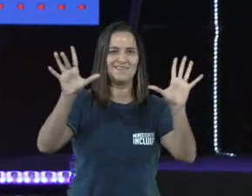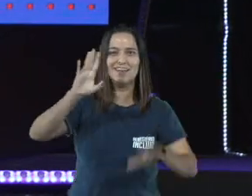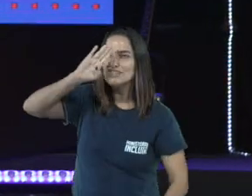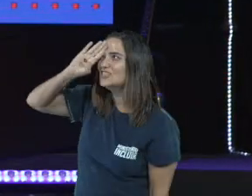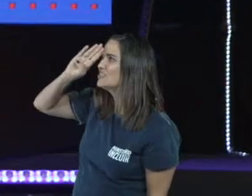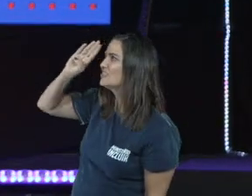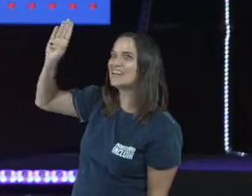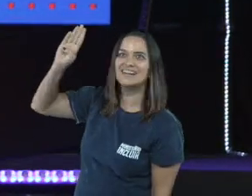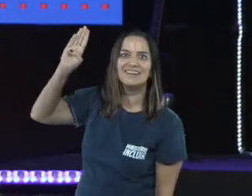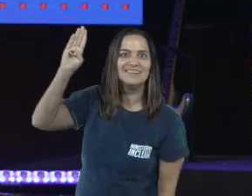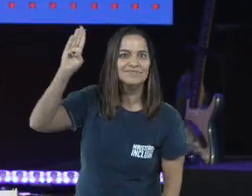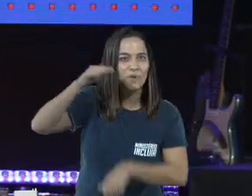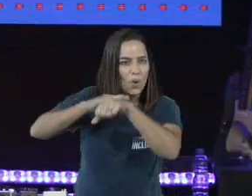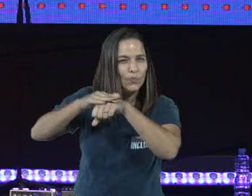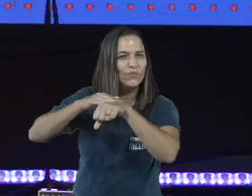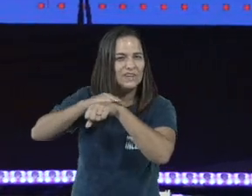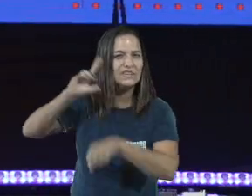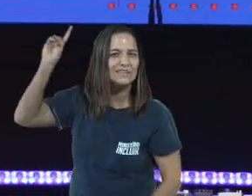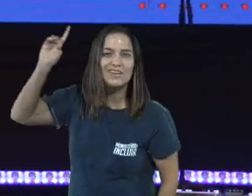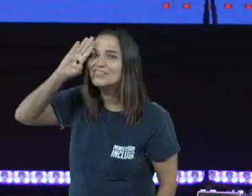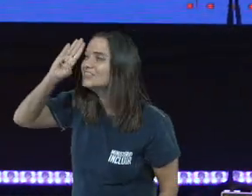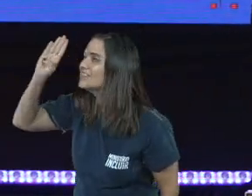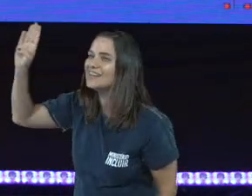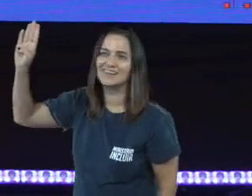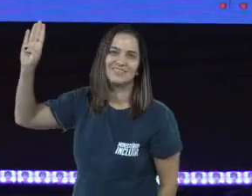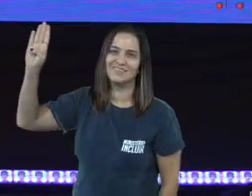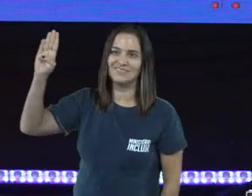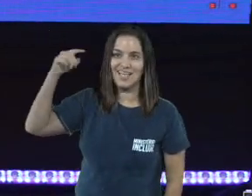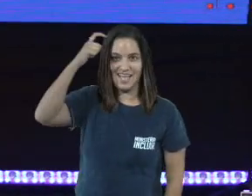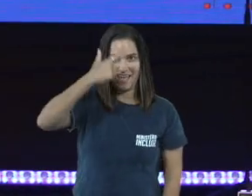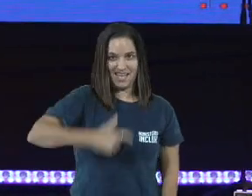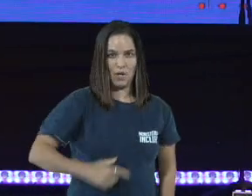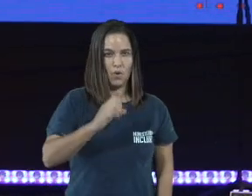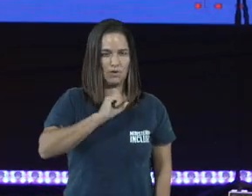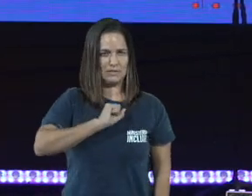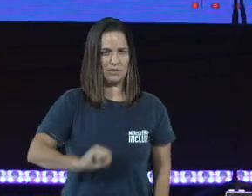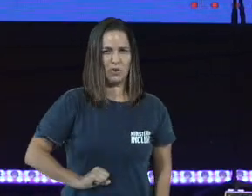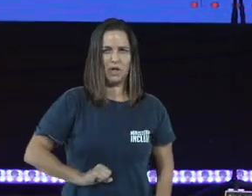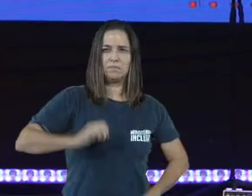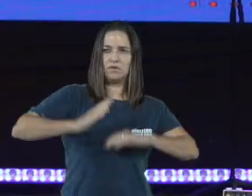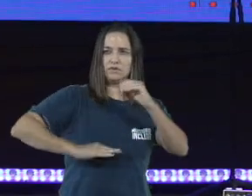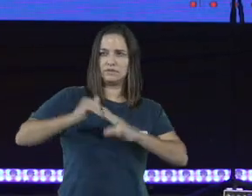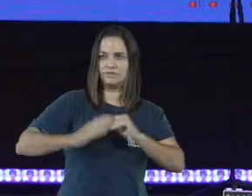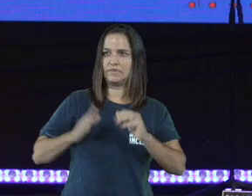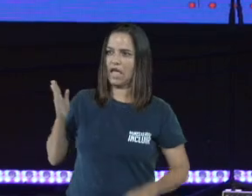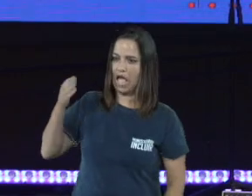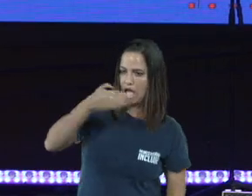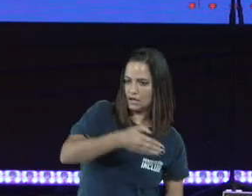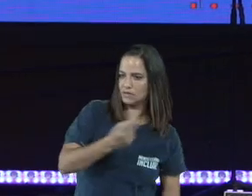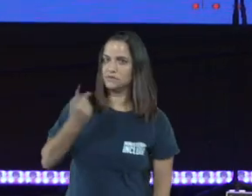e O sacerdote entrava e saía você pode permanecer porque agora a arca da aliança não tá mais numa